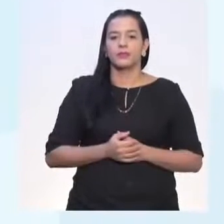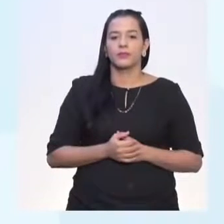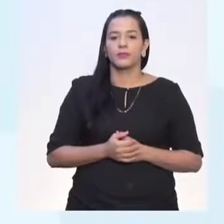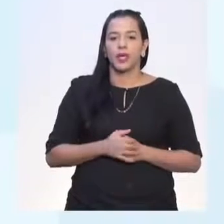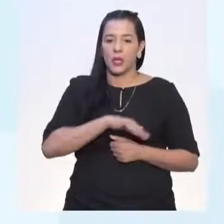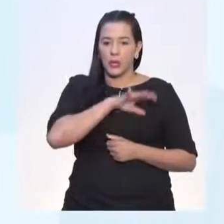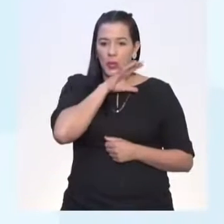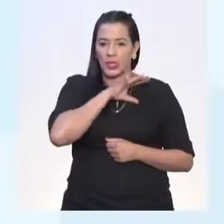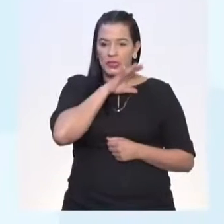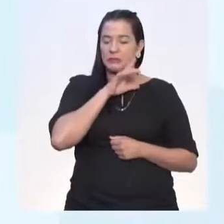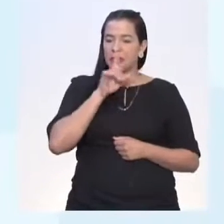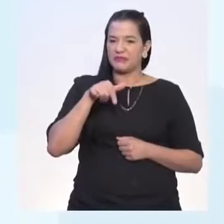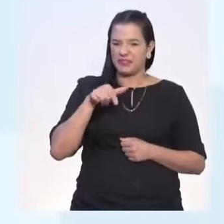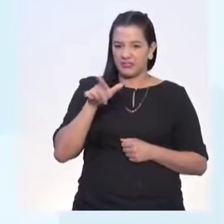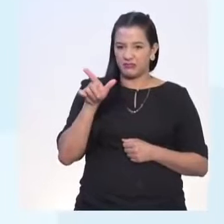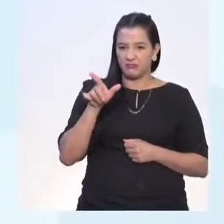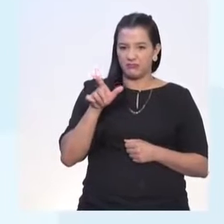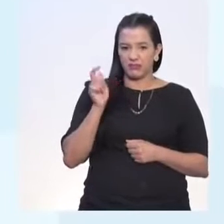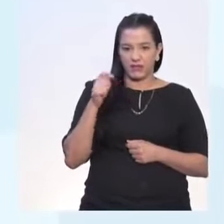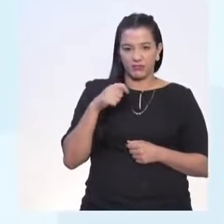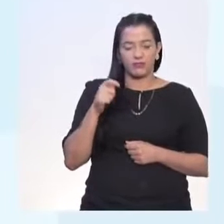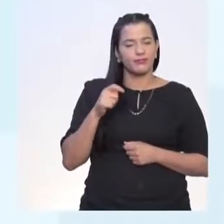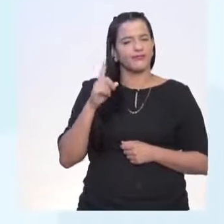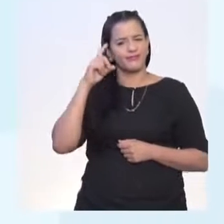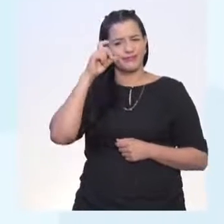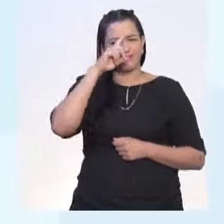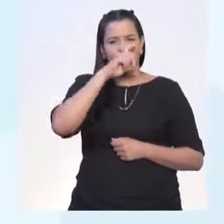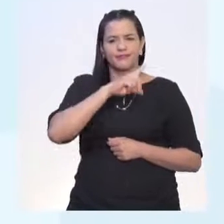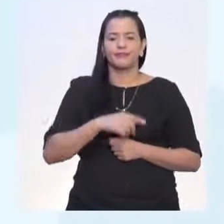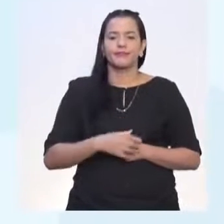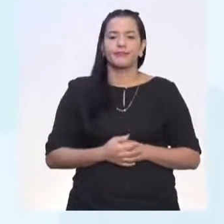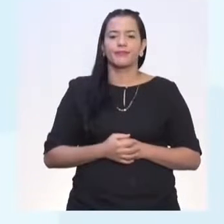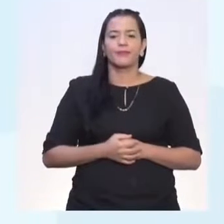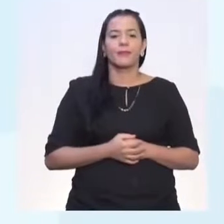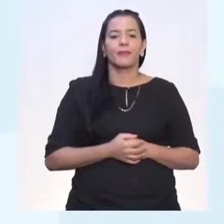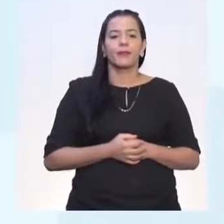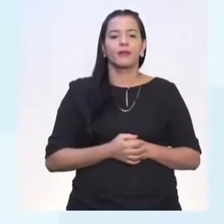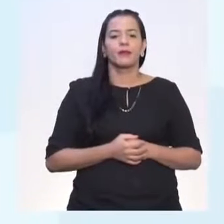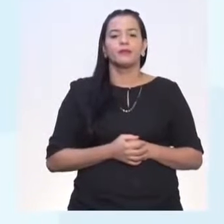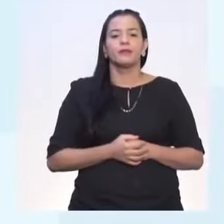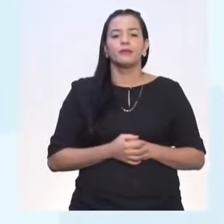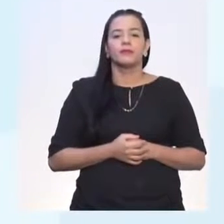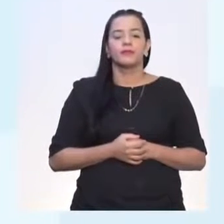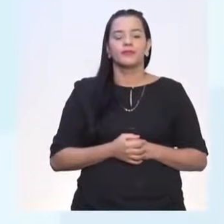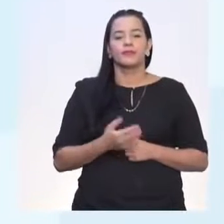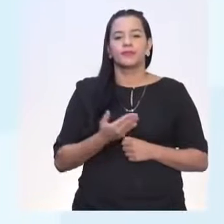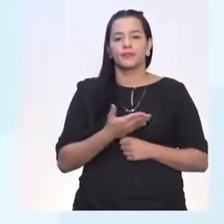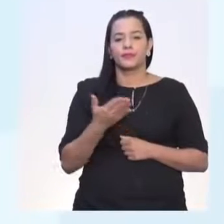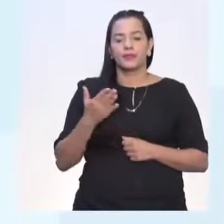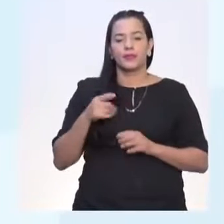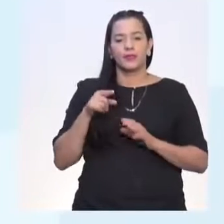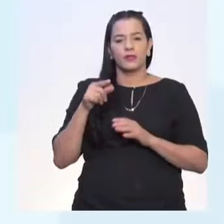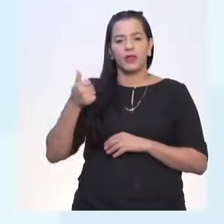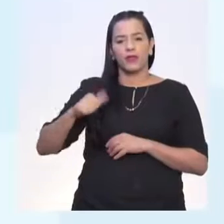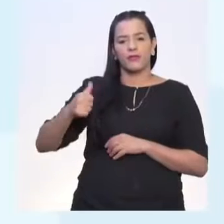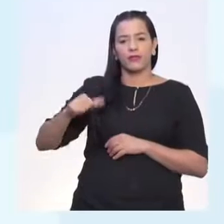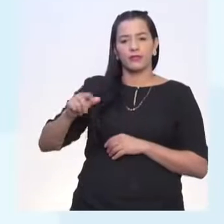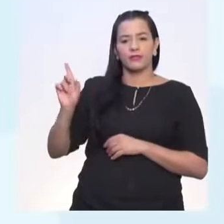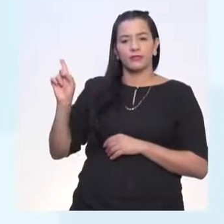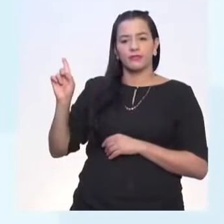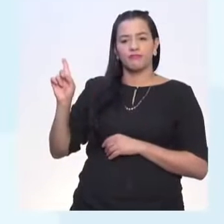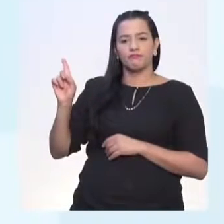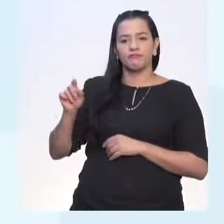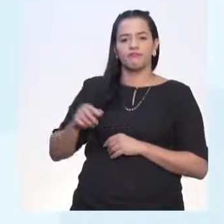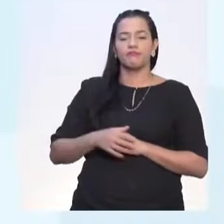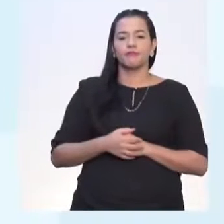hein? Difícil demais. Bom, aí vamos analisar essa questão aí dessa pinça. Olha só. Onde é